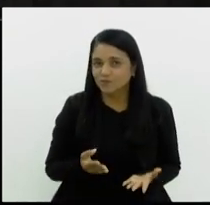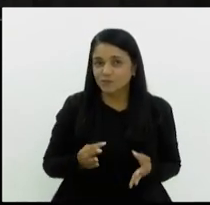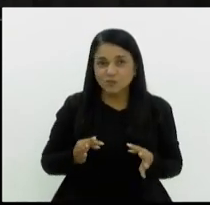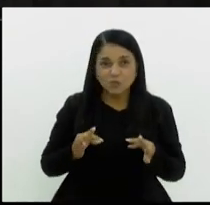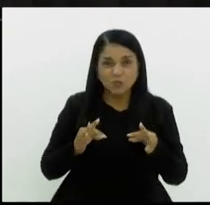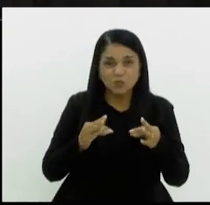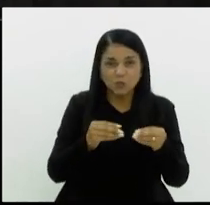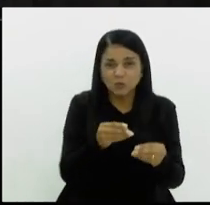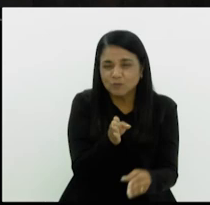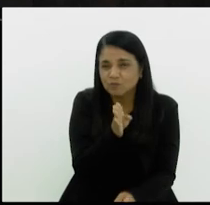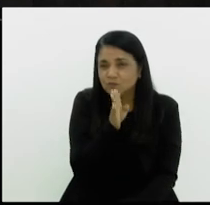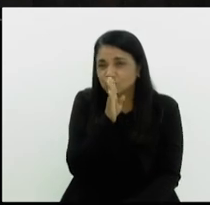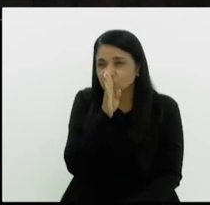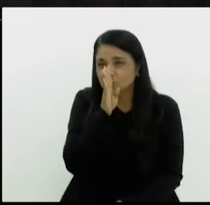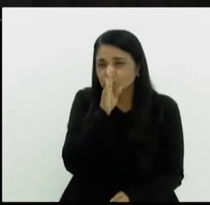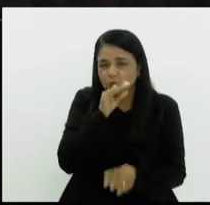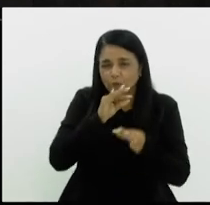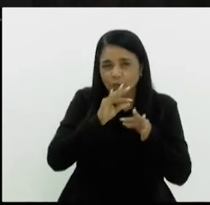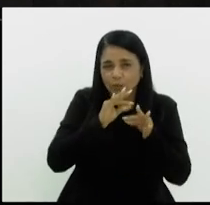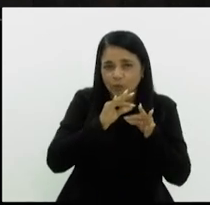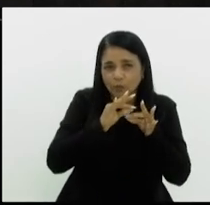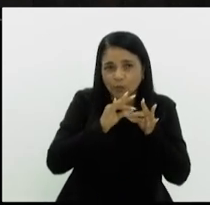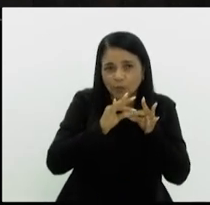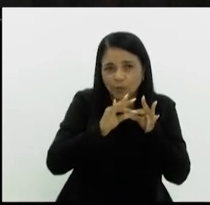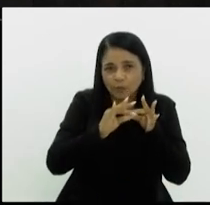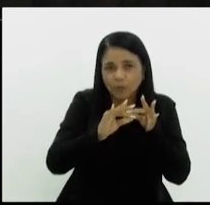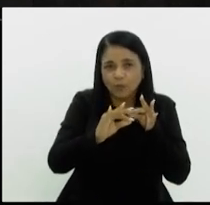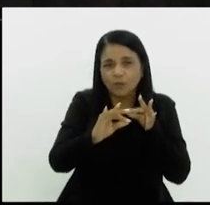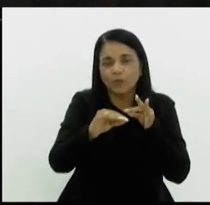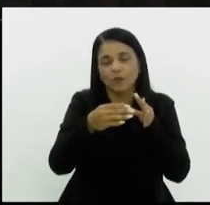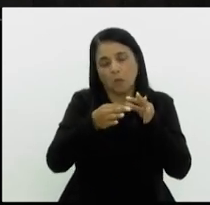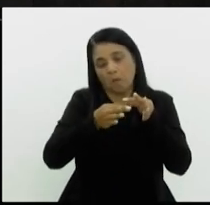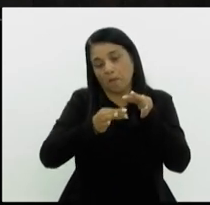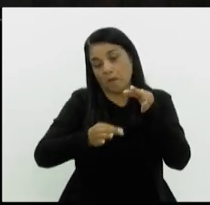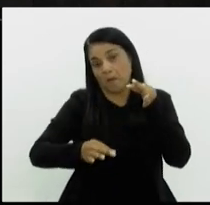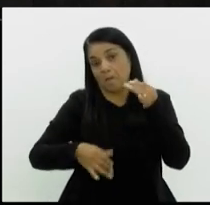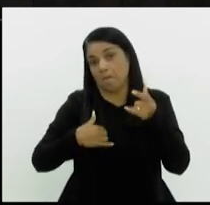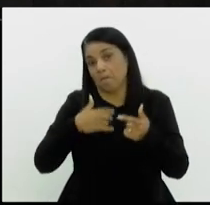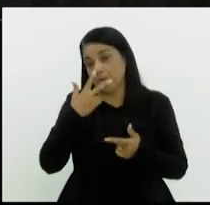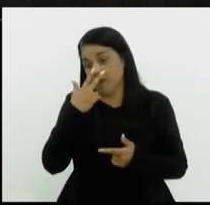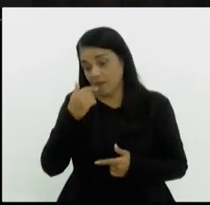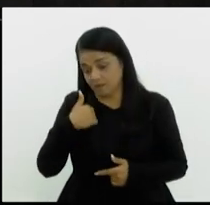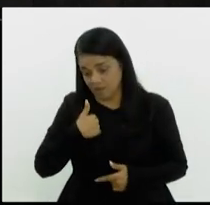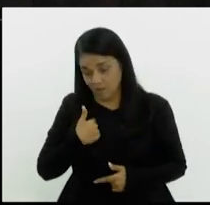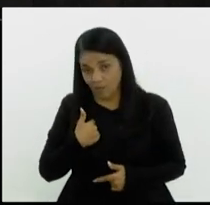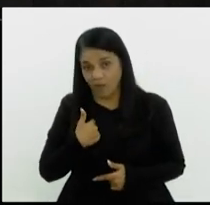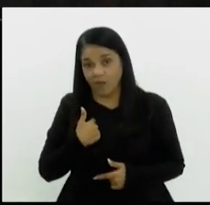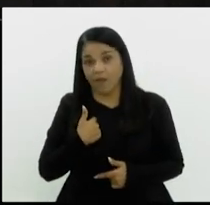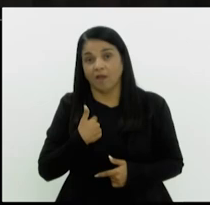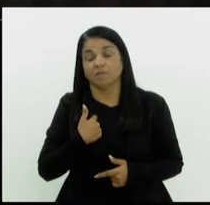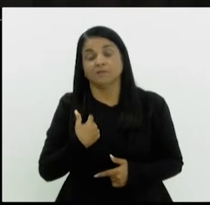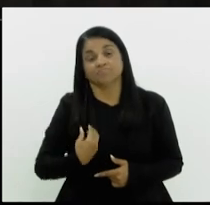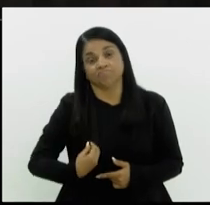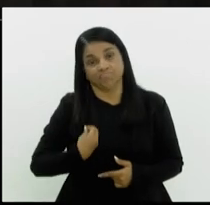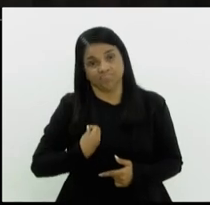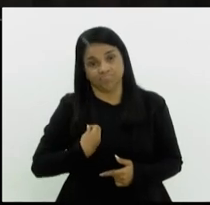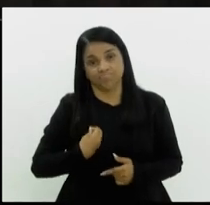Senhor presidente, senhores deputados, eu acho que eu me alonguei demais, mas na vida tudo é exemplo,